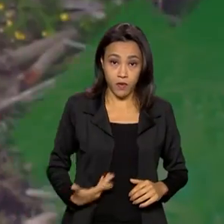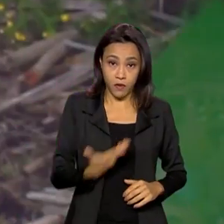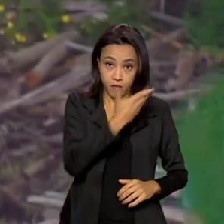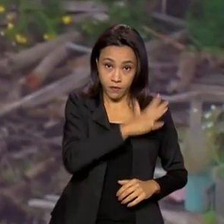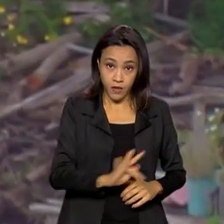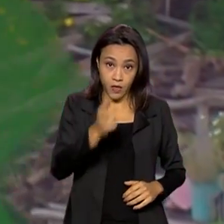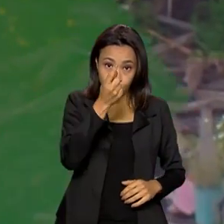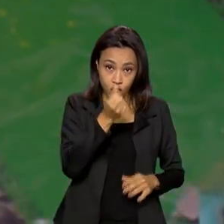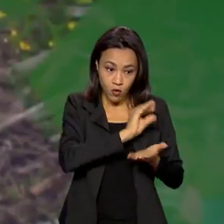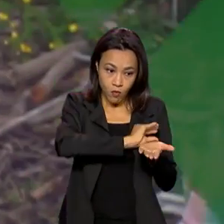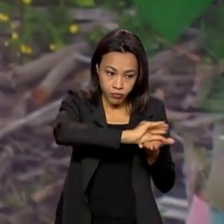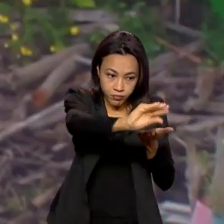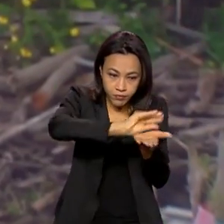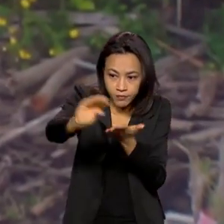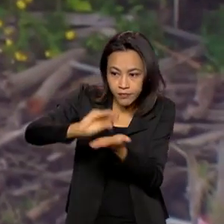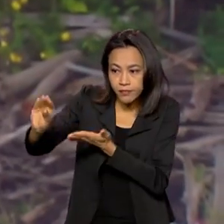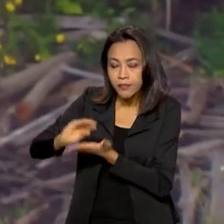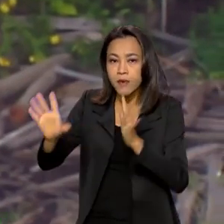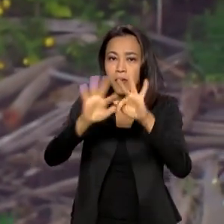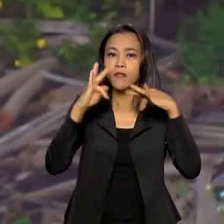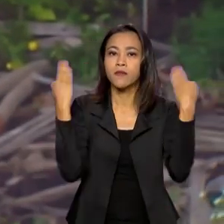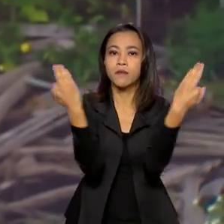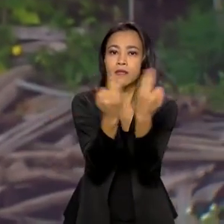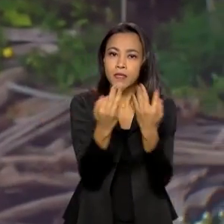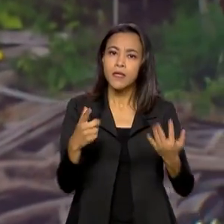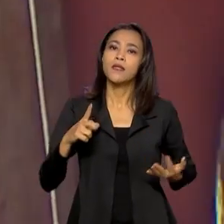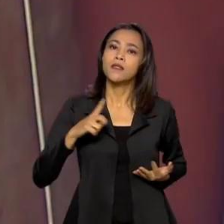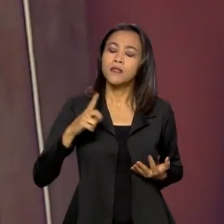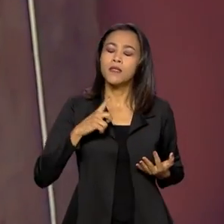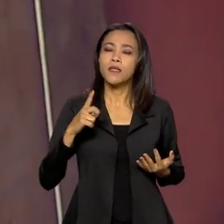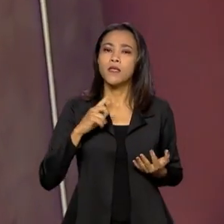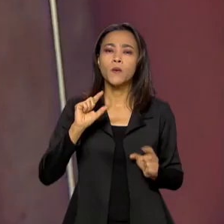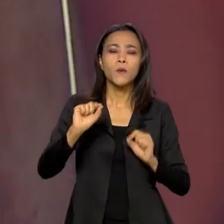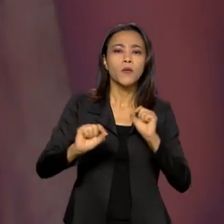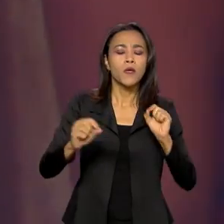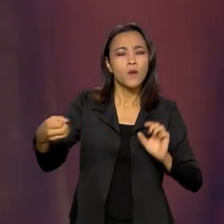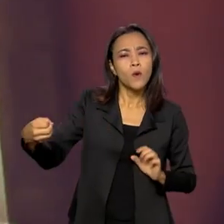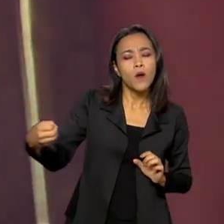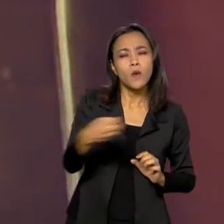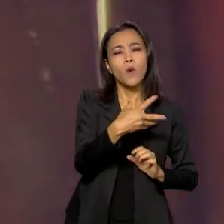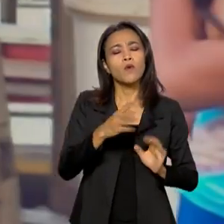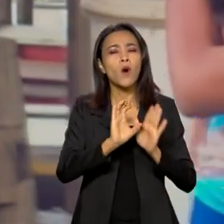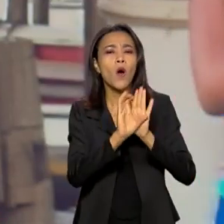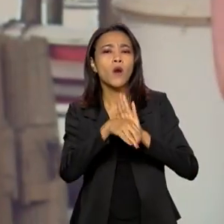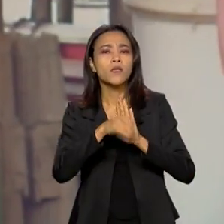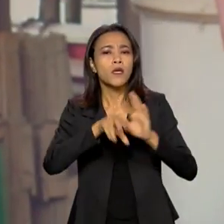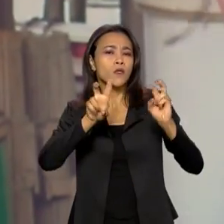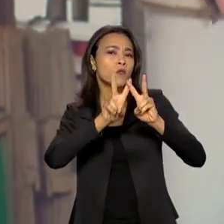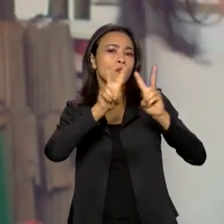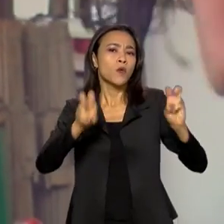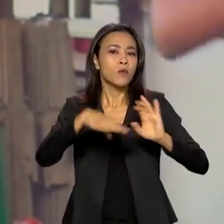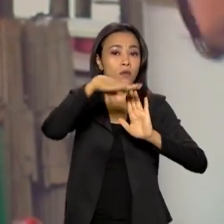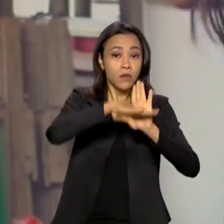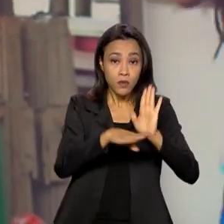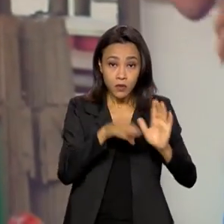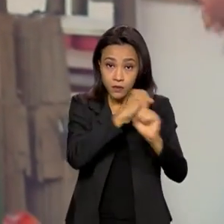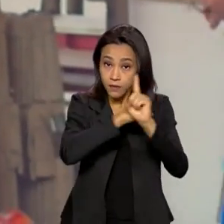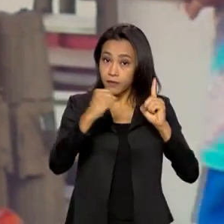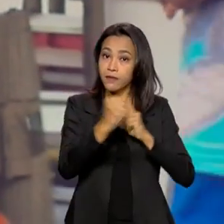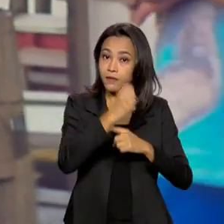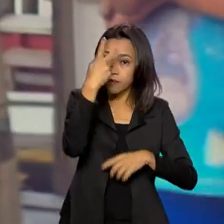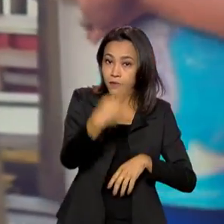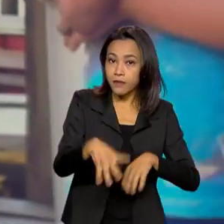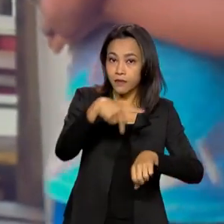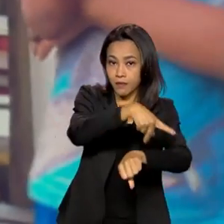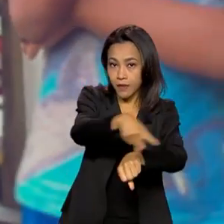federal ele traz uma mudança de conceito Nos programas sociais do nosso país o auxílio Brasil ele busca